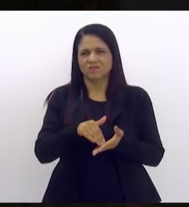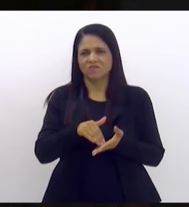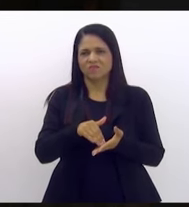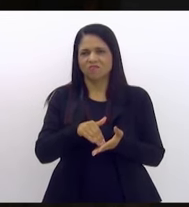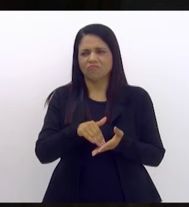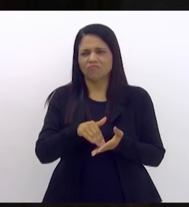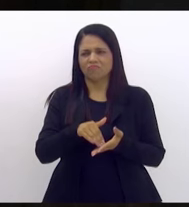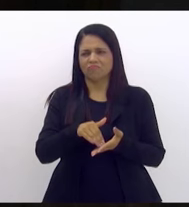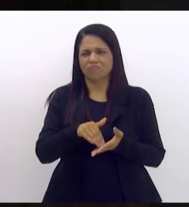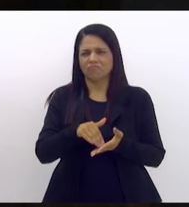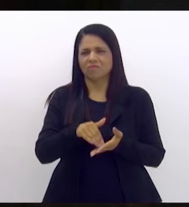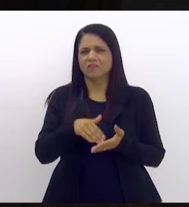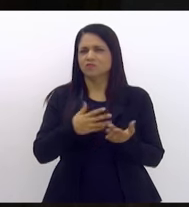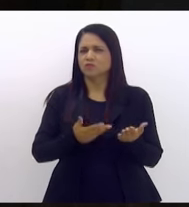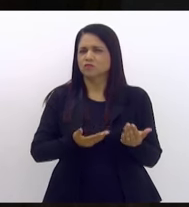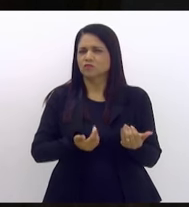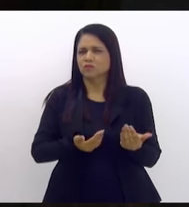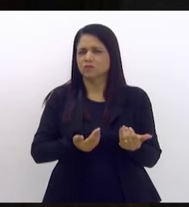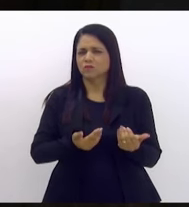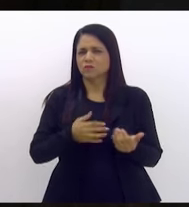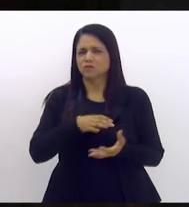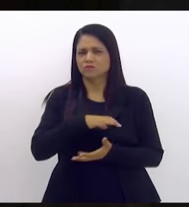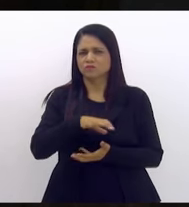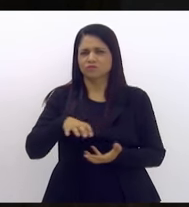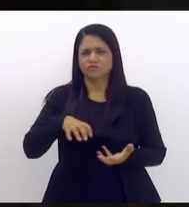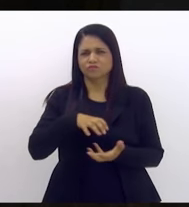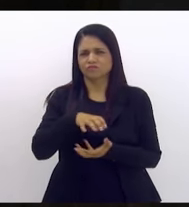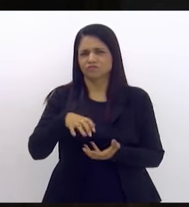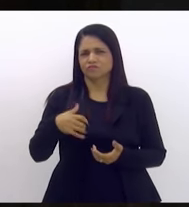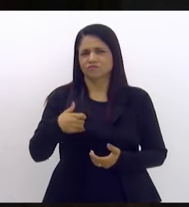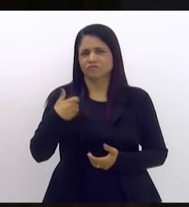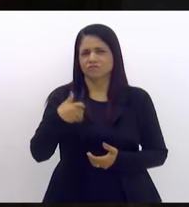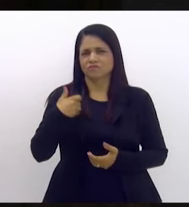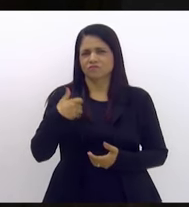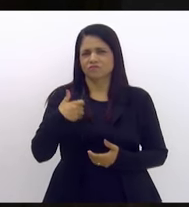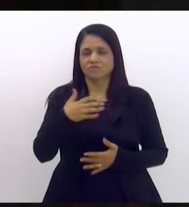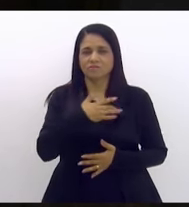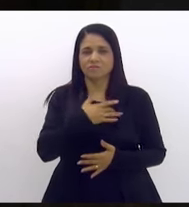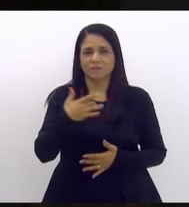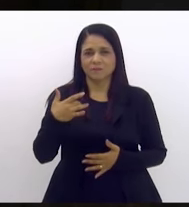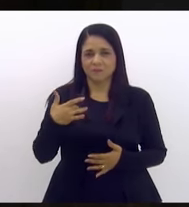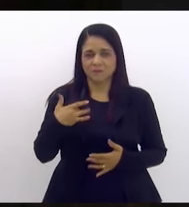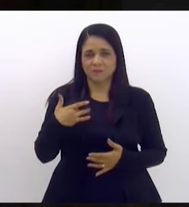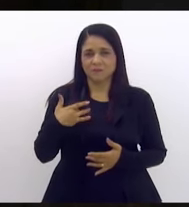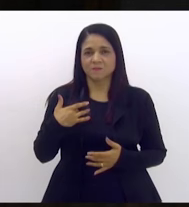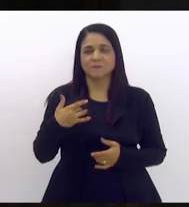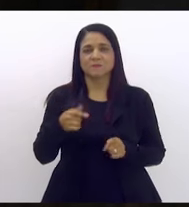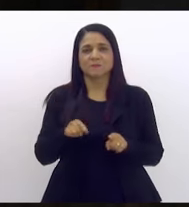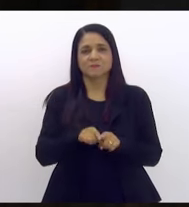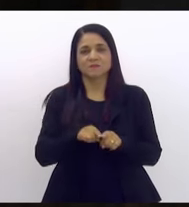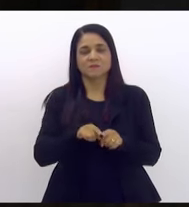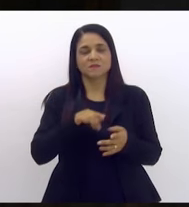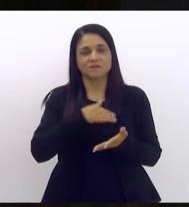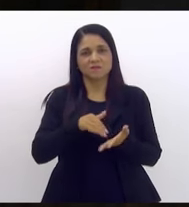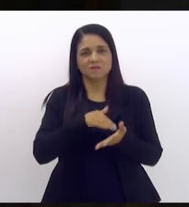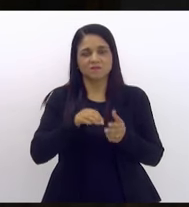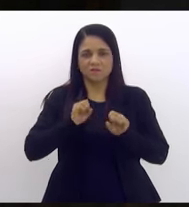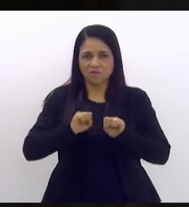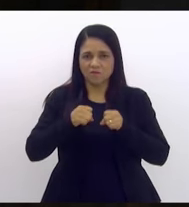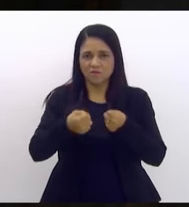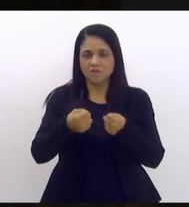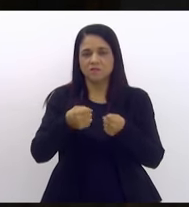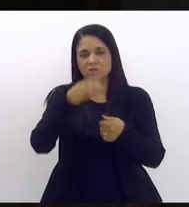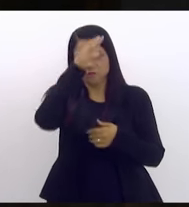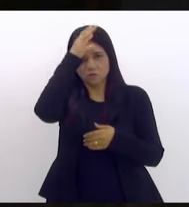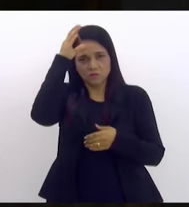Intergeracional de Juventude e Envelhecimento Saudável. Secretaria de Estado de Defesa do